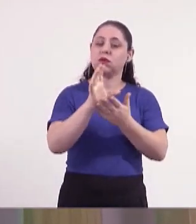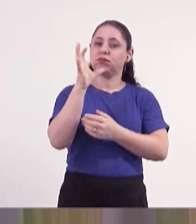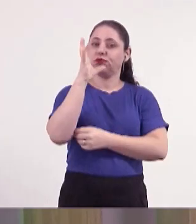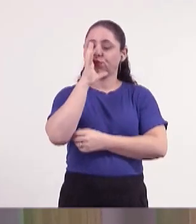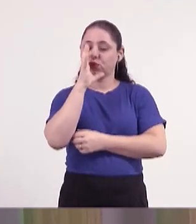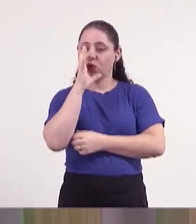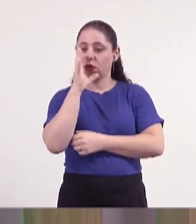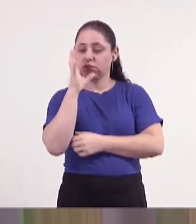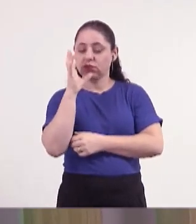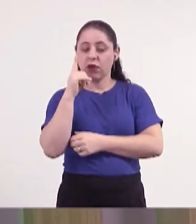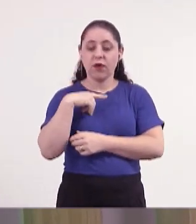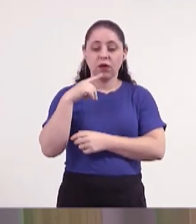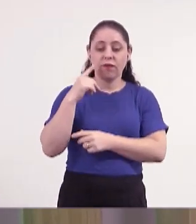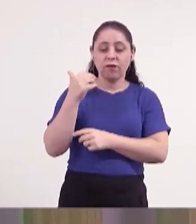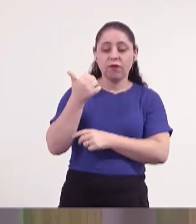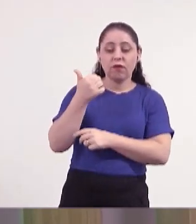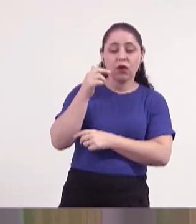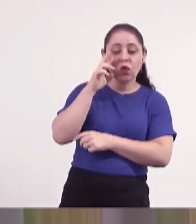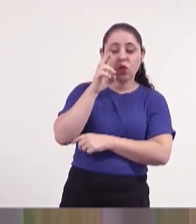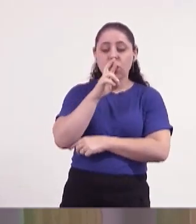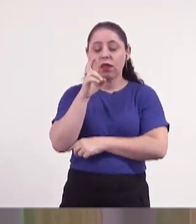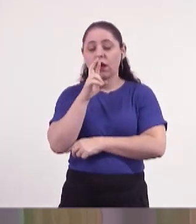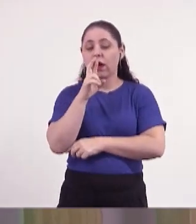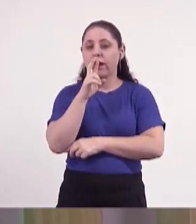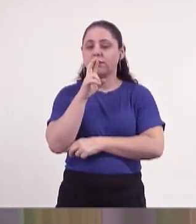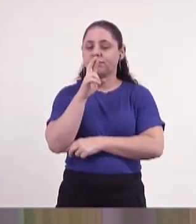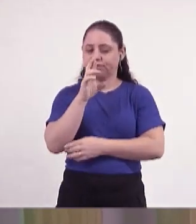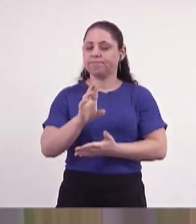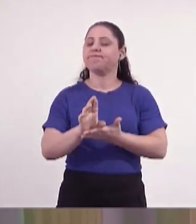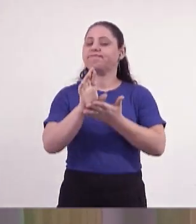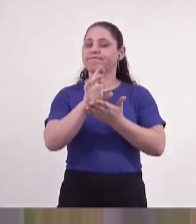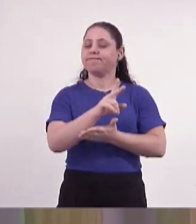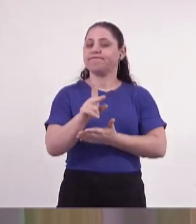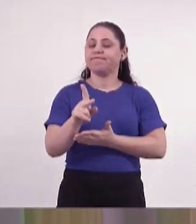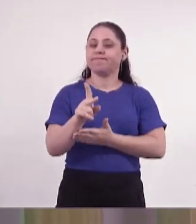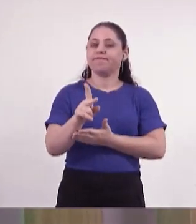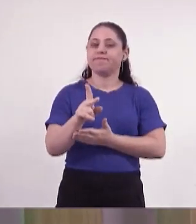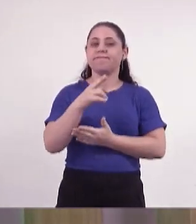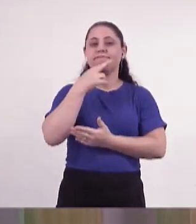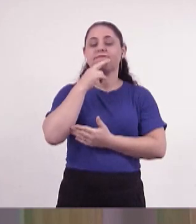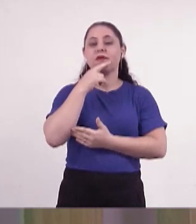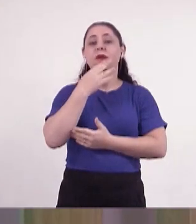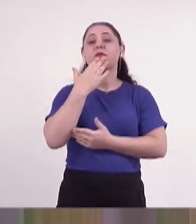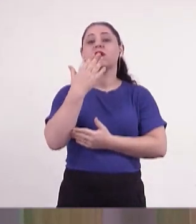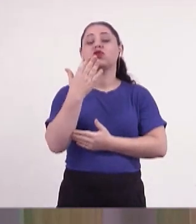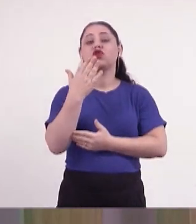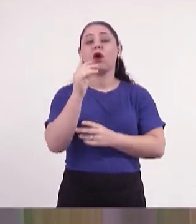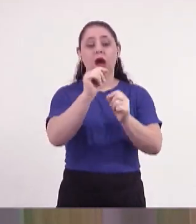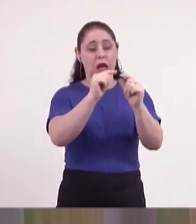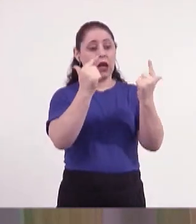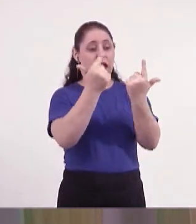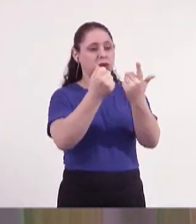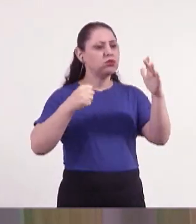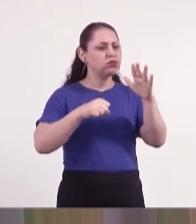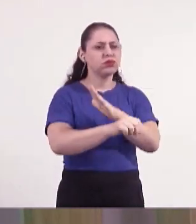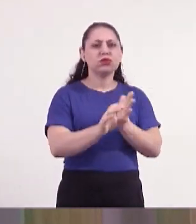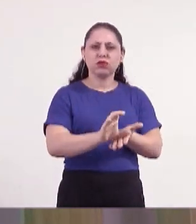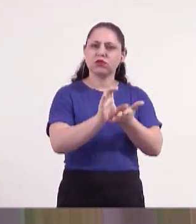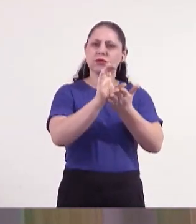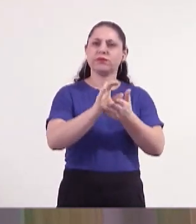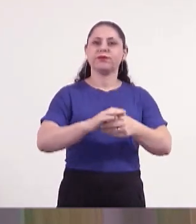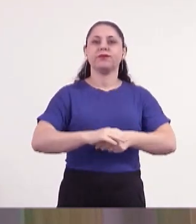esses incêndios e o deputado Renato Câmara, que preside a Comissão de Meio Ambiente, pediu a inclusão da Lemes nessa